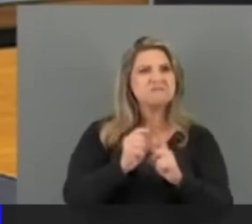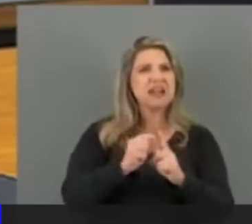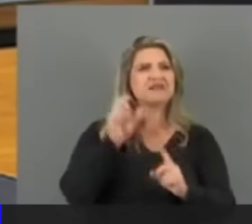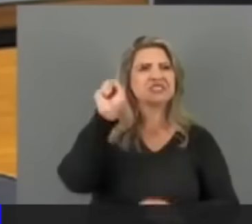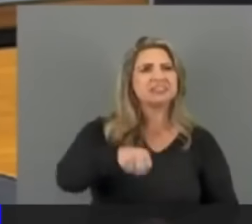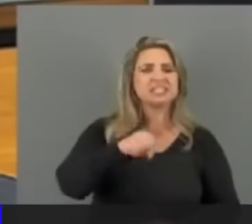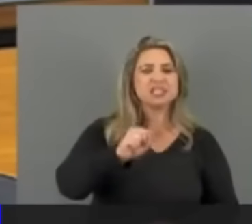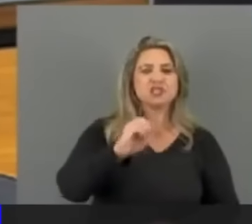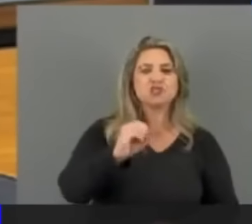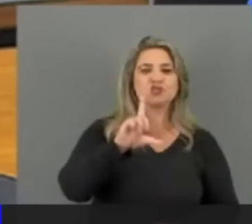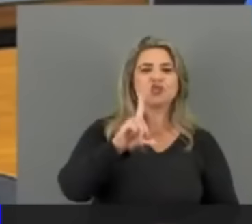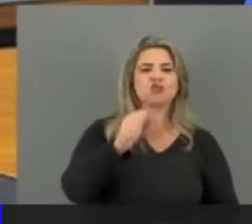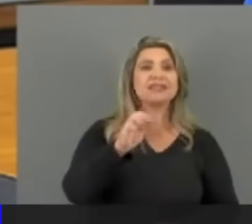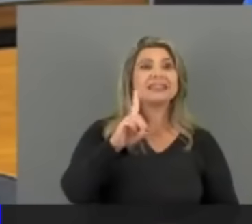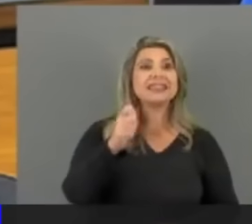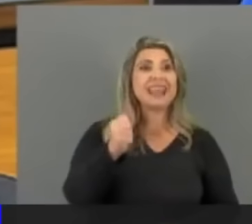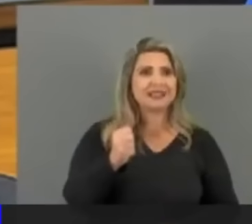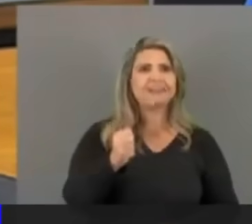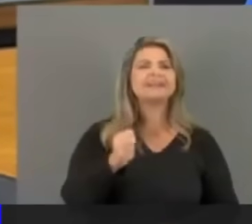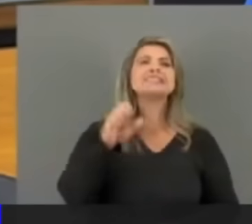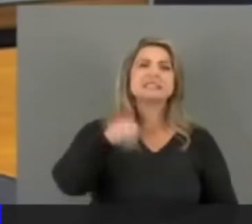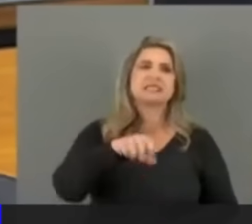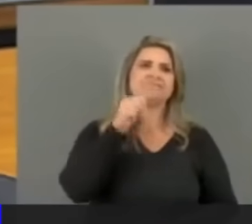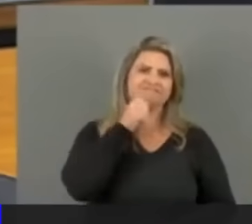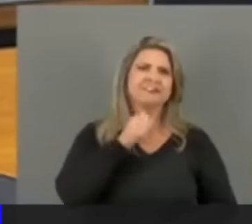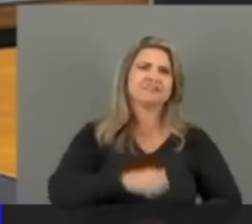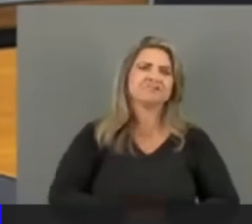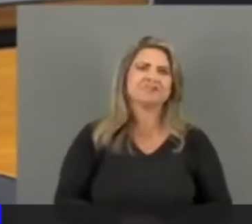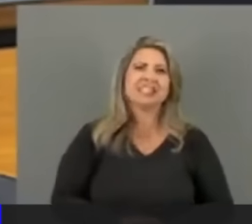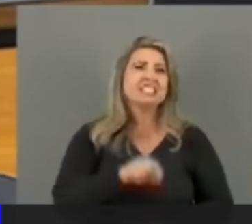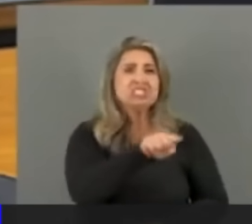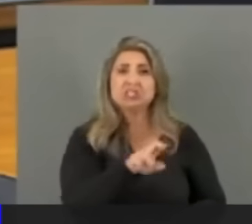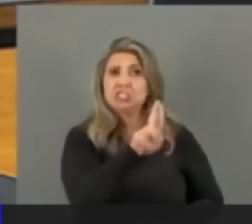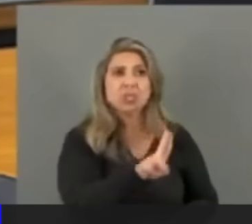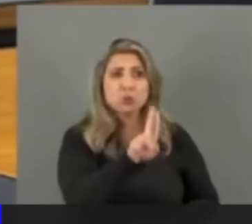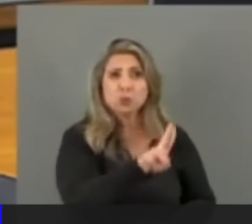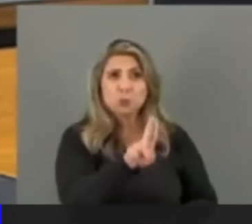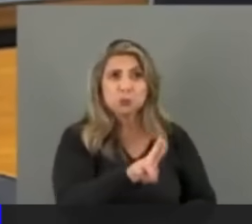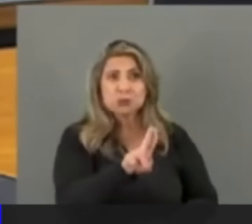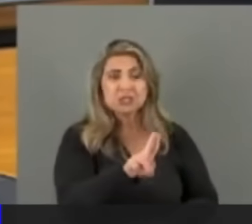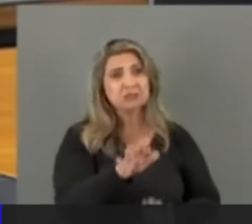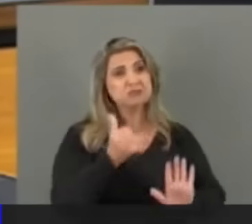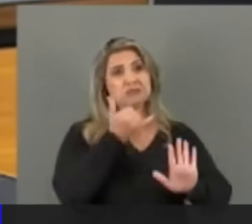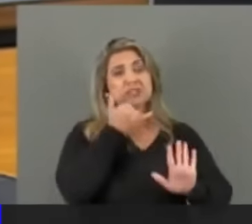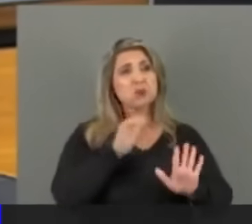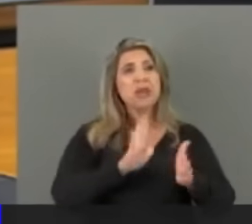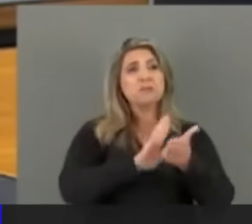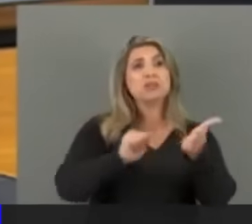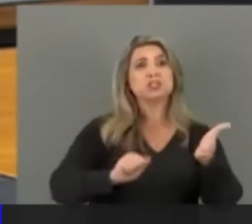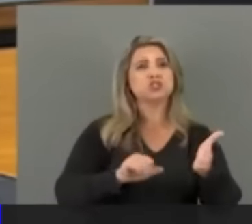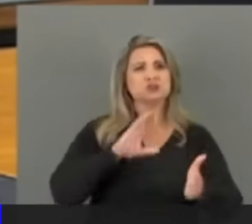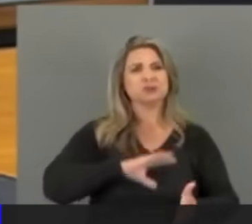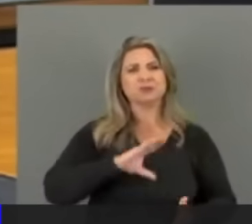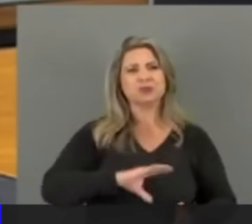Armadas optam por não utilizar, isso não quer dizer que essa palavra não já tenha sido dicionalizada. Então,